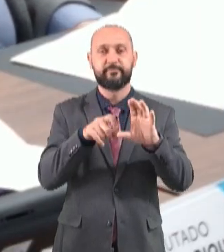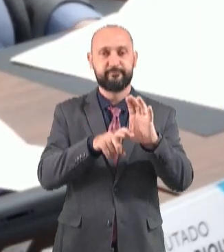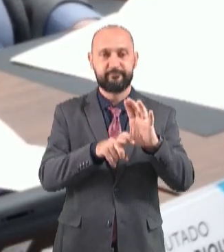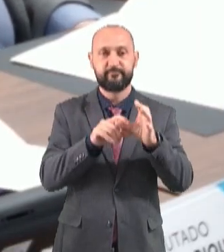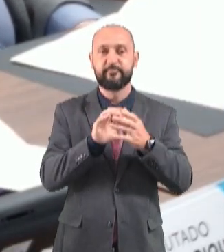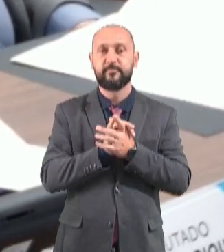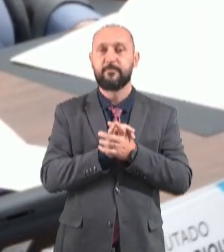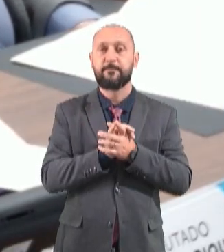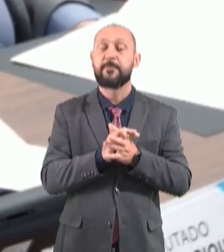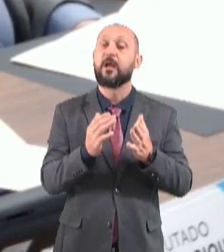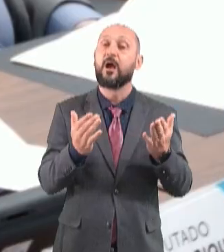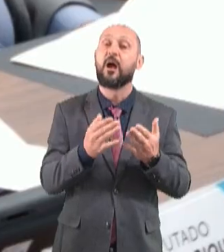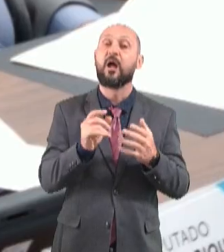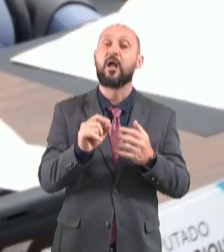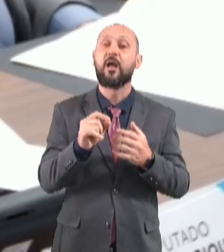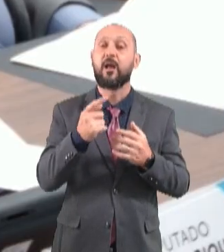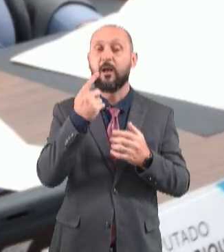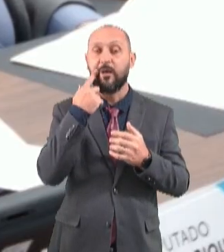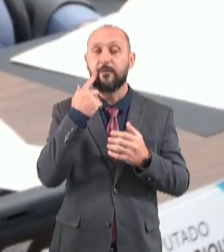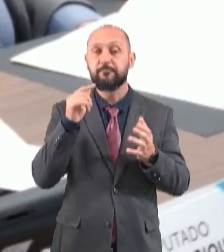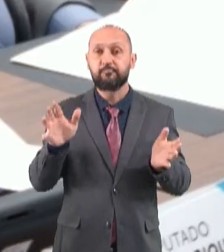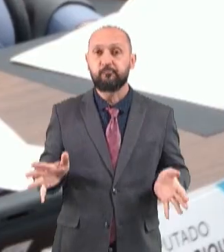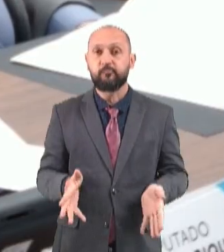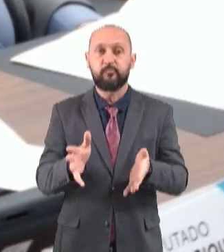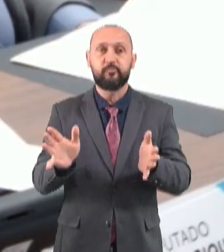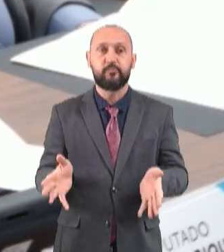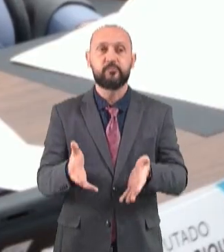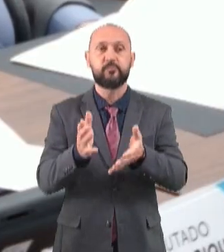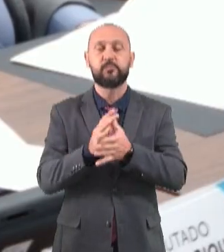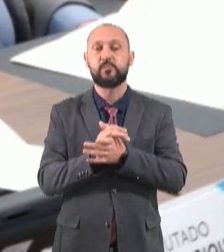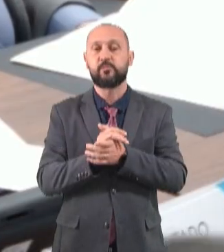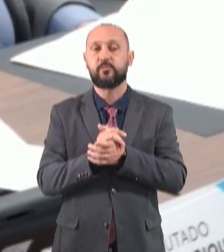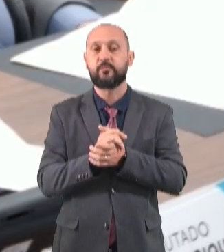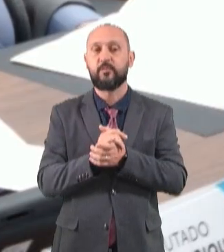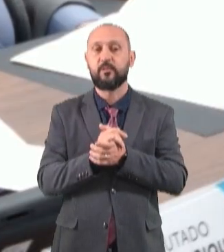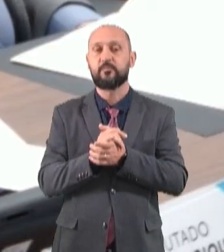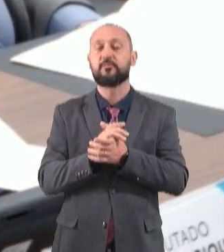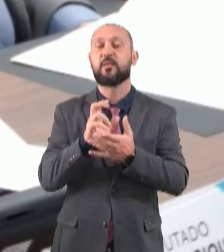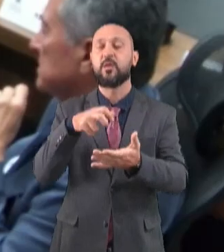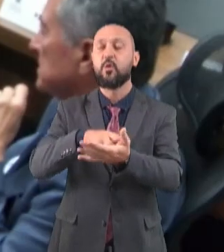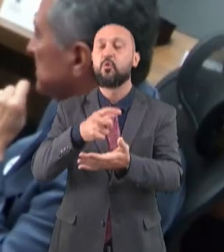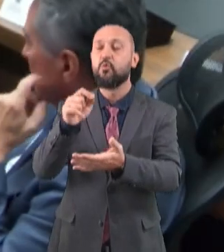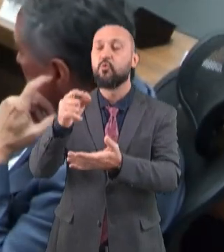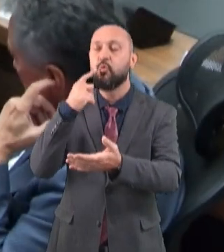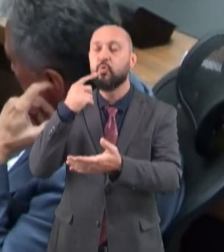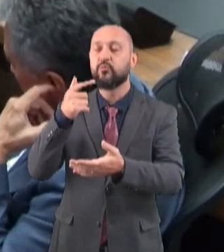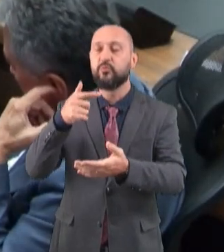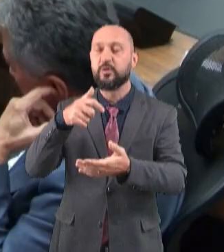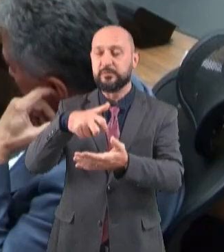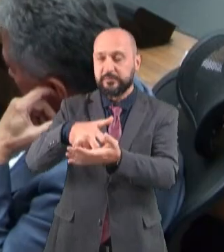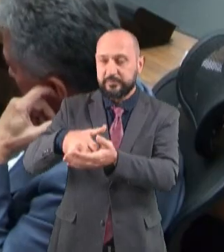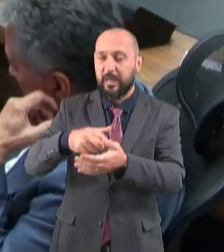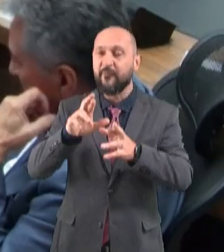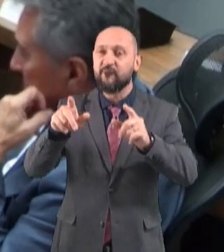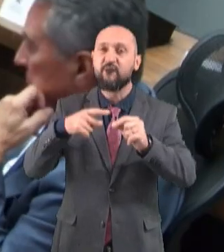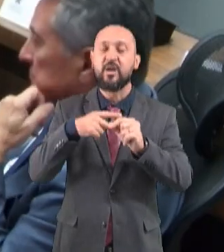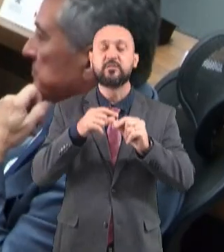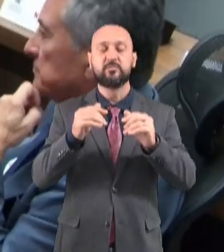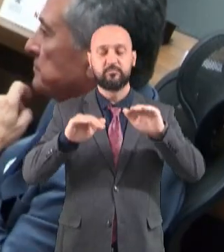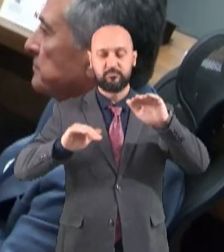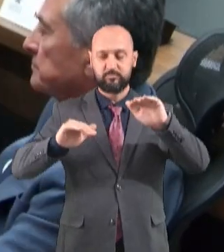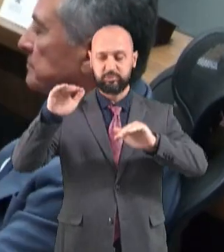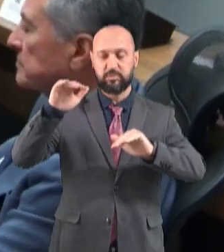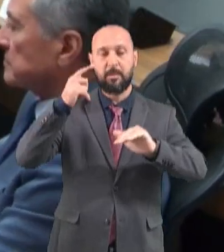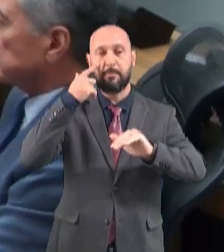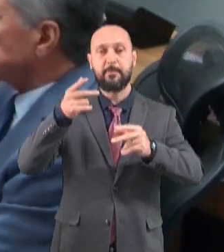mais. Agora, o incentivador, Acho que não. quanto mais, o aditivado pelo Estado, e a diferença que ocorre,